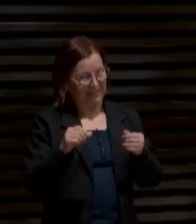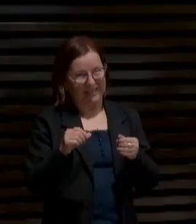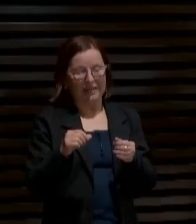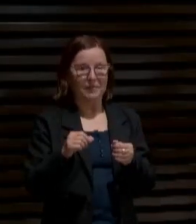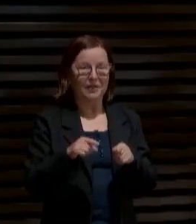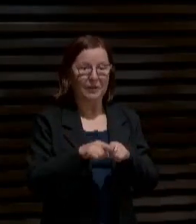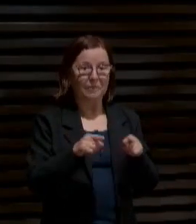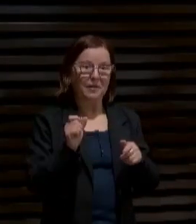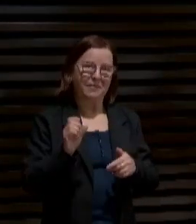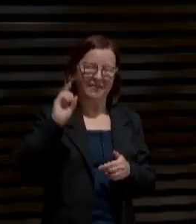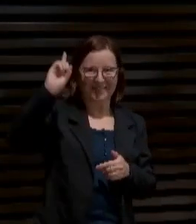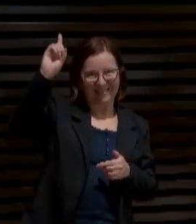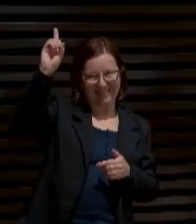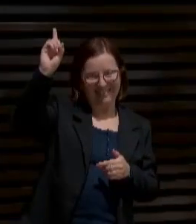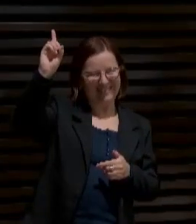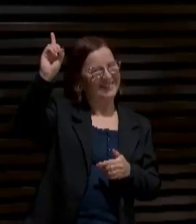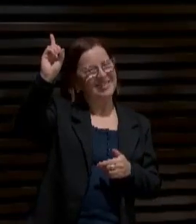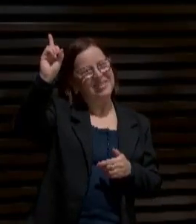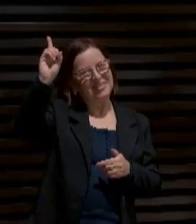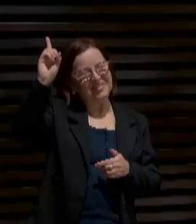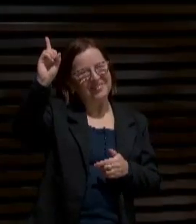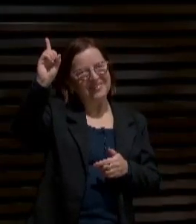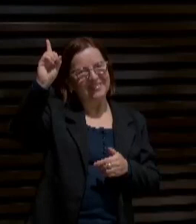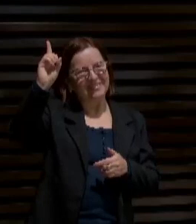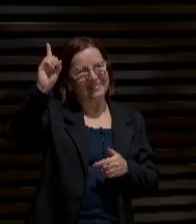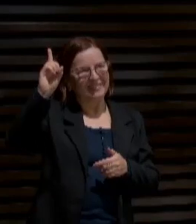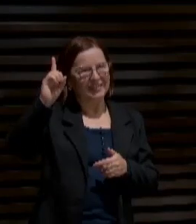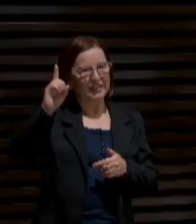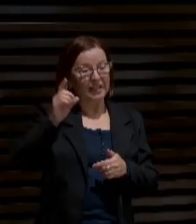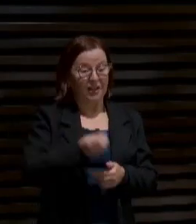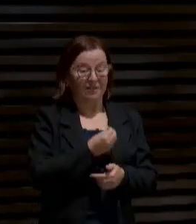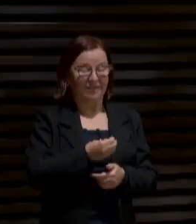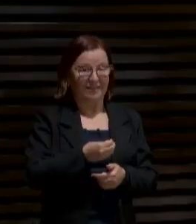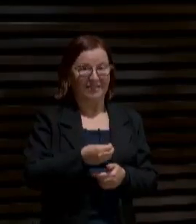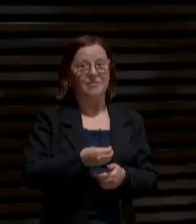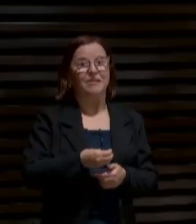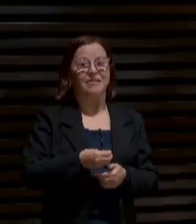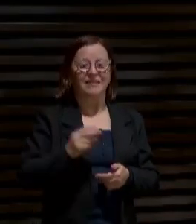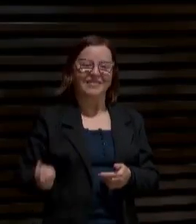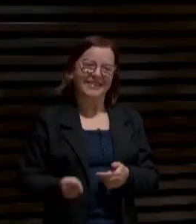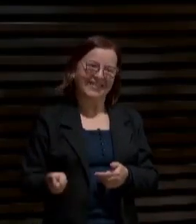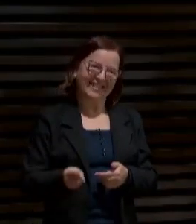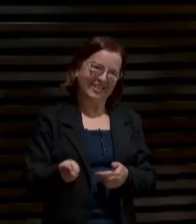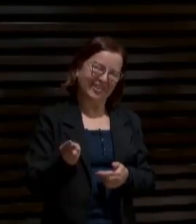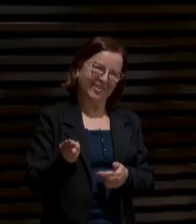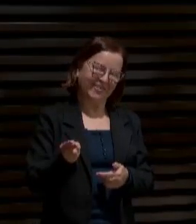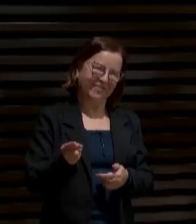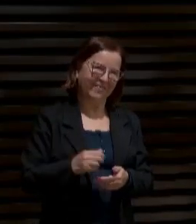incorruptível mediante a palavra de Deus à qual vive e é permanente